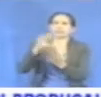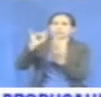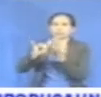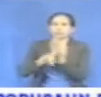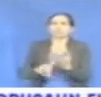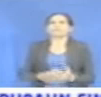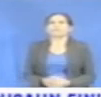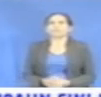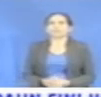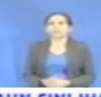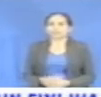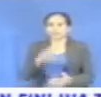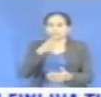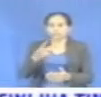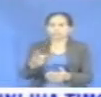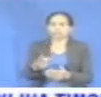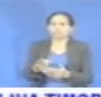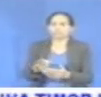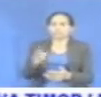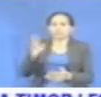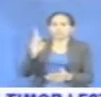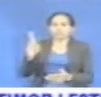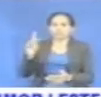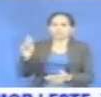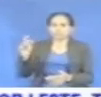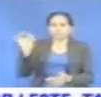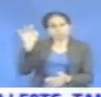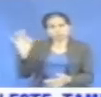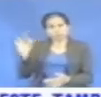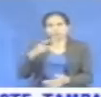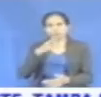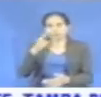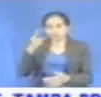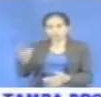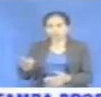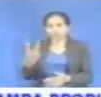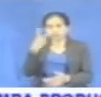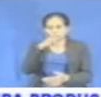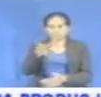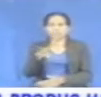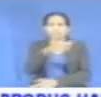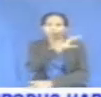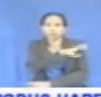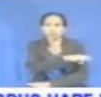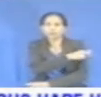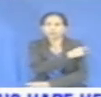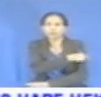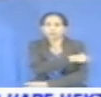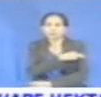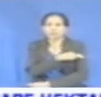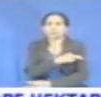Tinané. RTTL sexta-feira, CFI Protocolo Controlo Qualidade Hospital Nacional, Sara